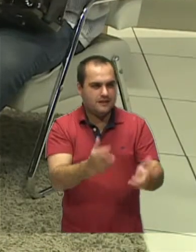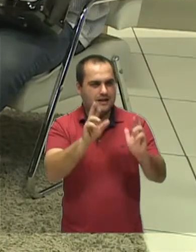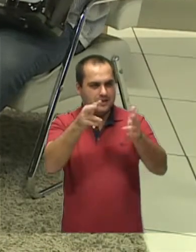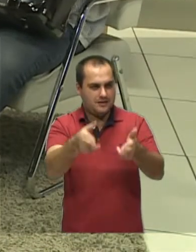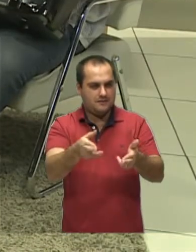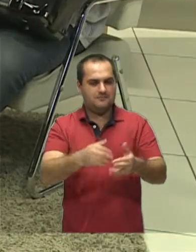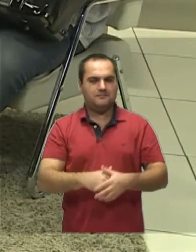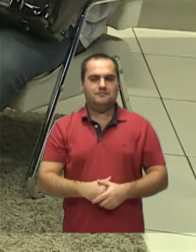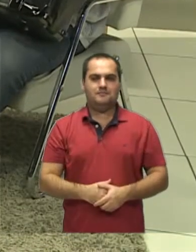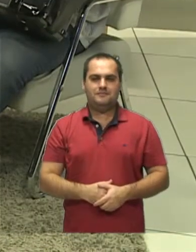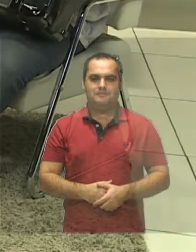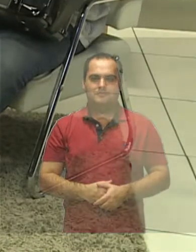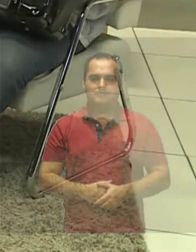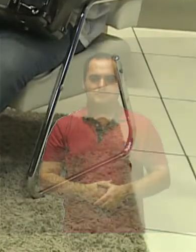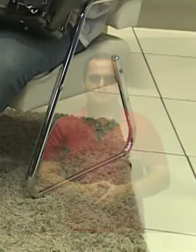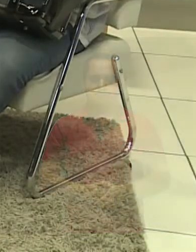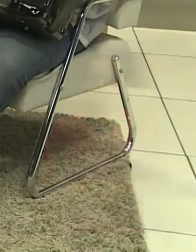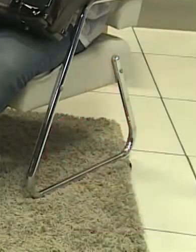região.